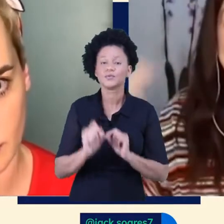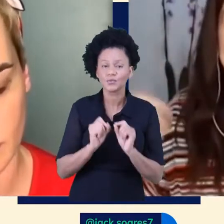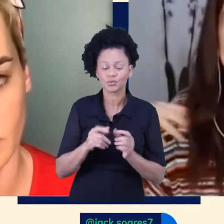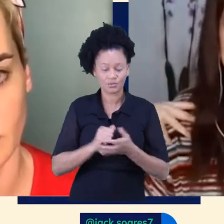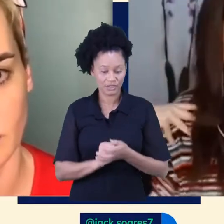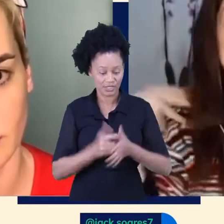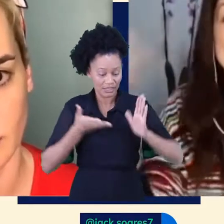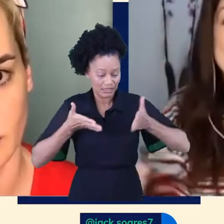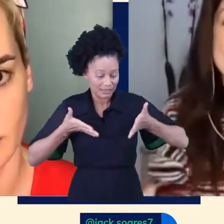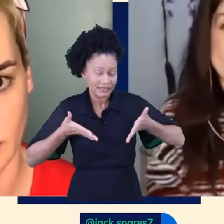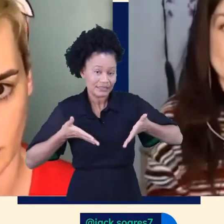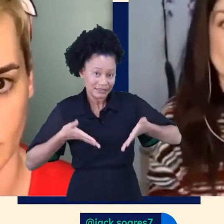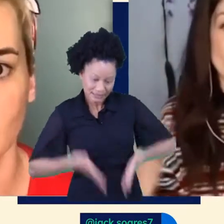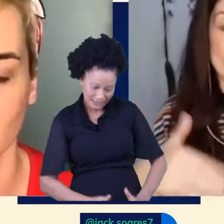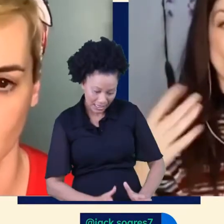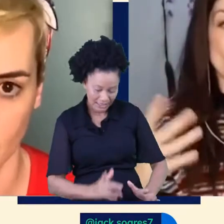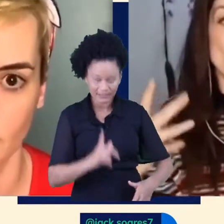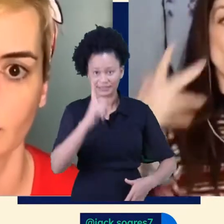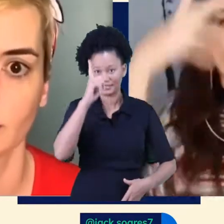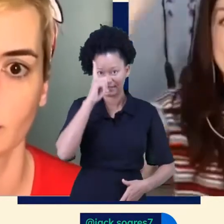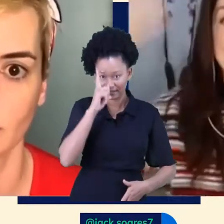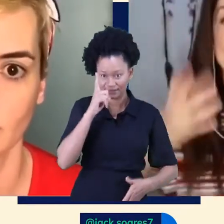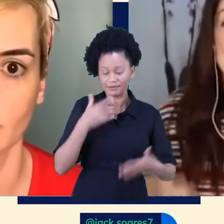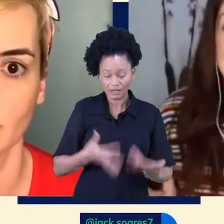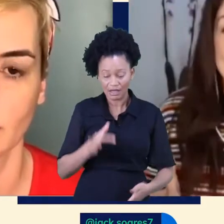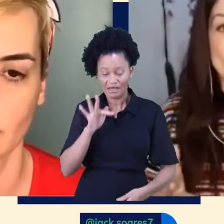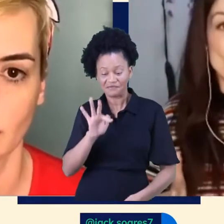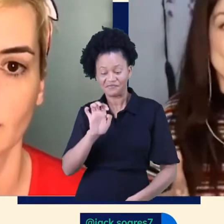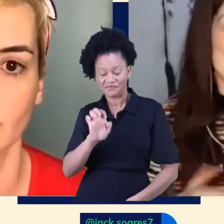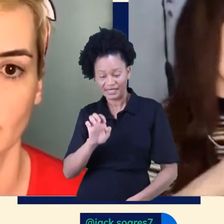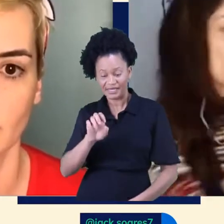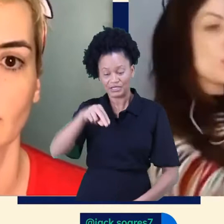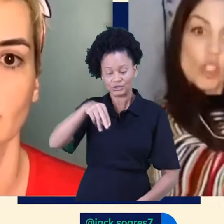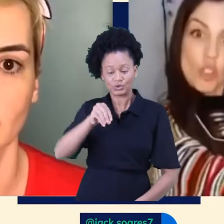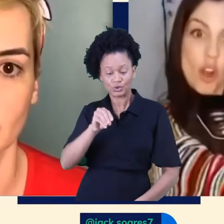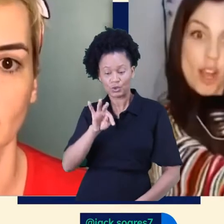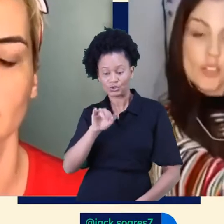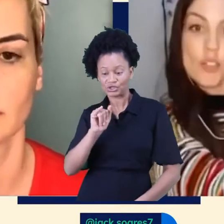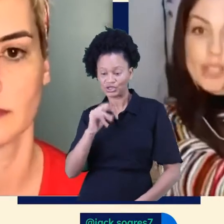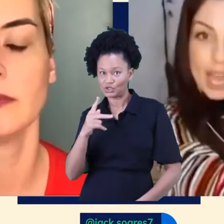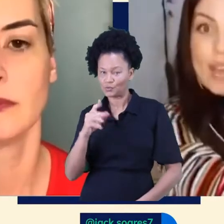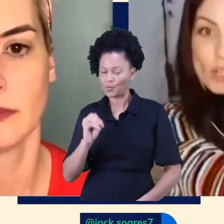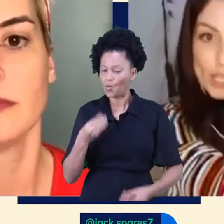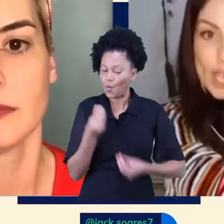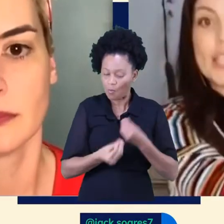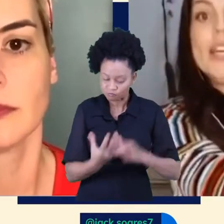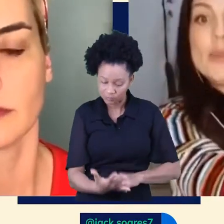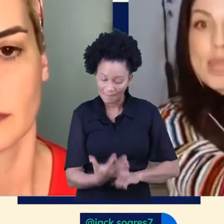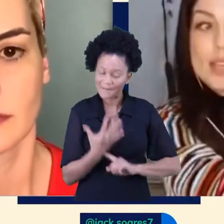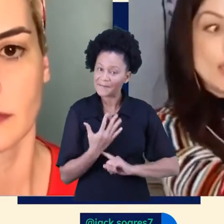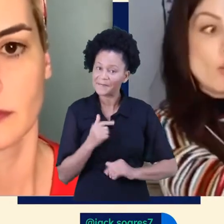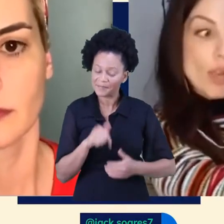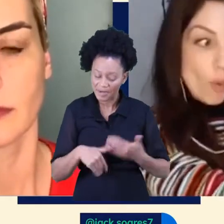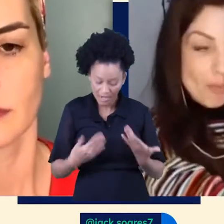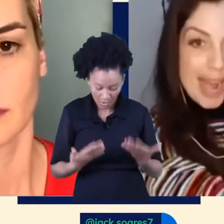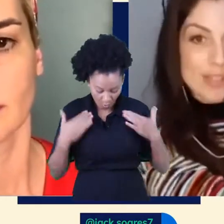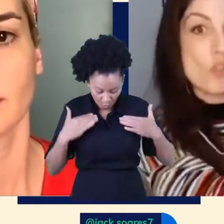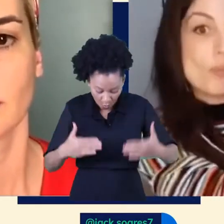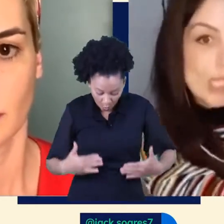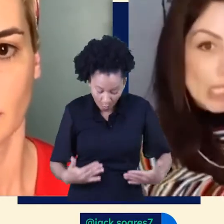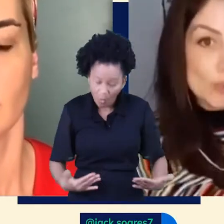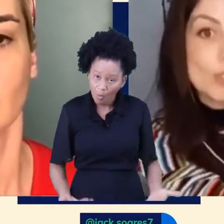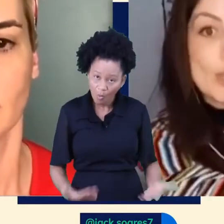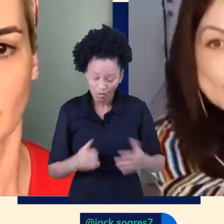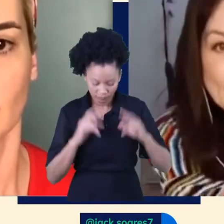a maneira como o corpo se apresenta, fenótipo é o formato do nosso corpo. Quando a gente olha, a gente fala, ok, né, é um macho, é